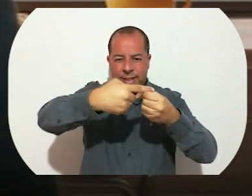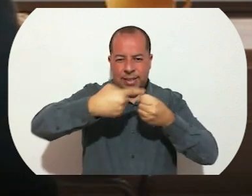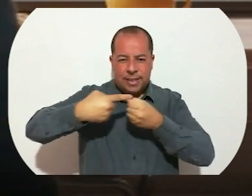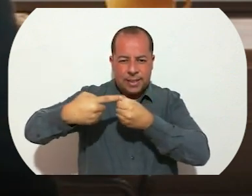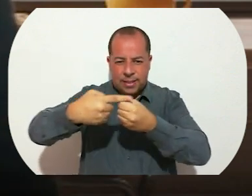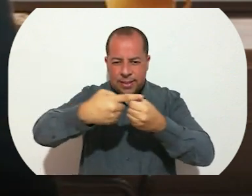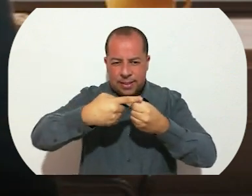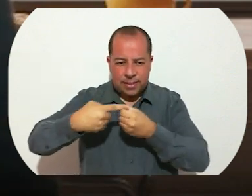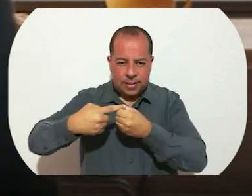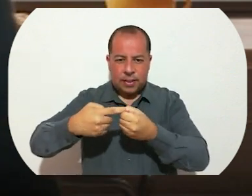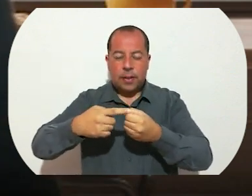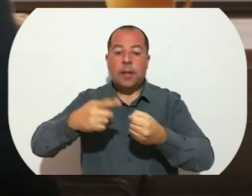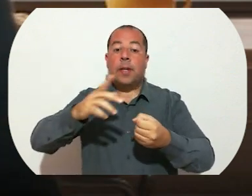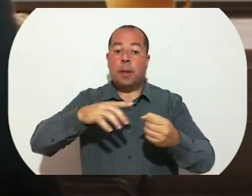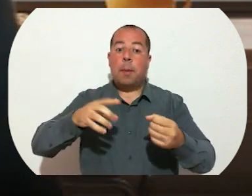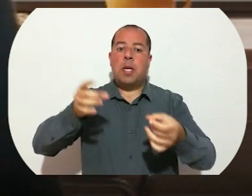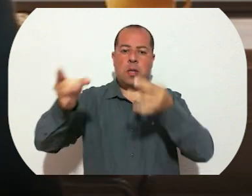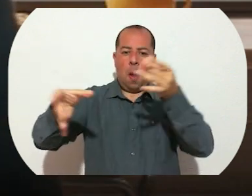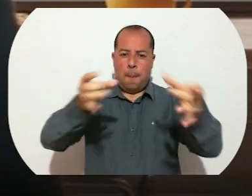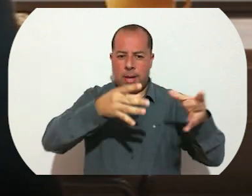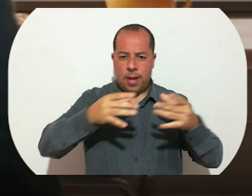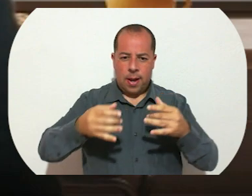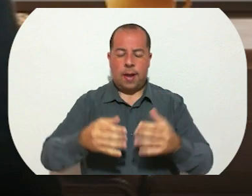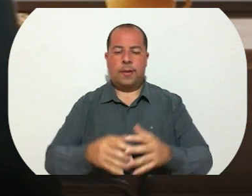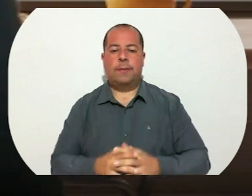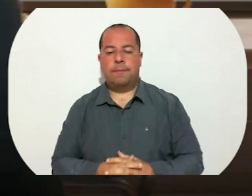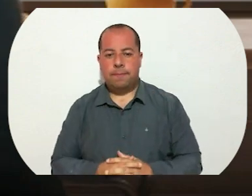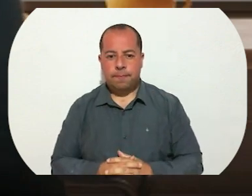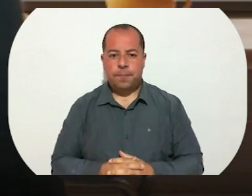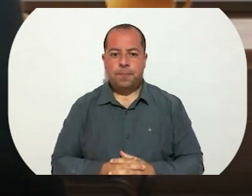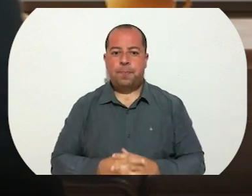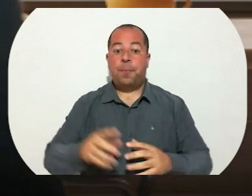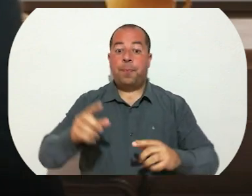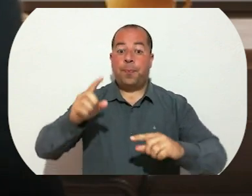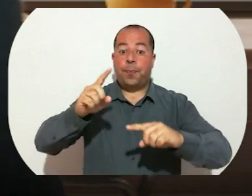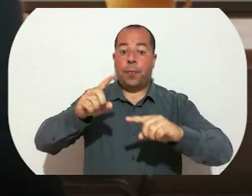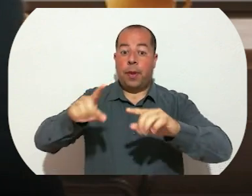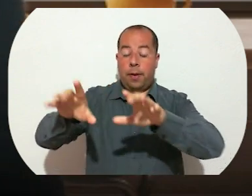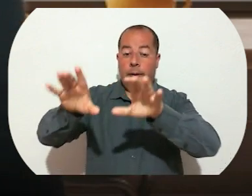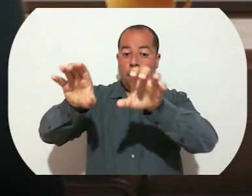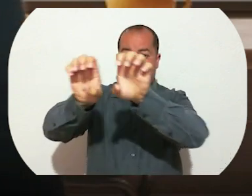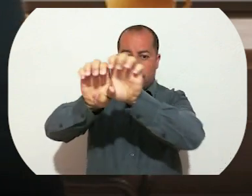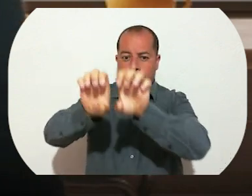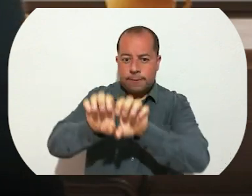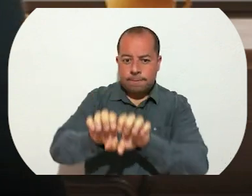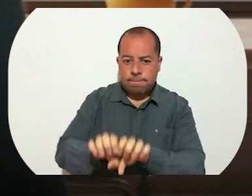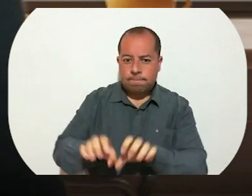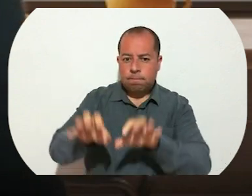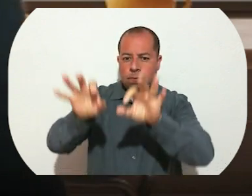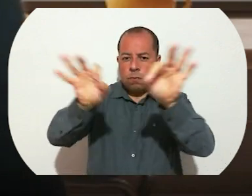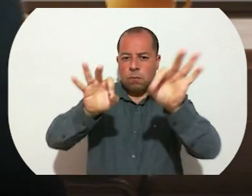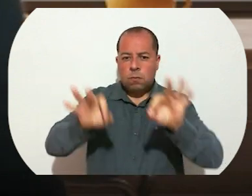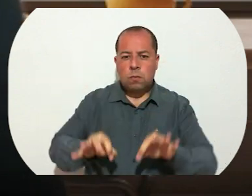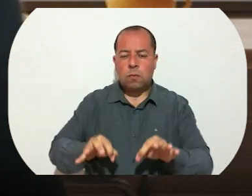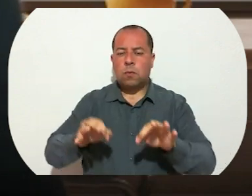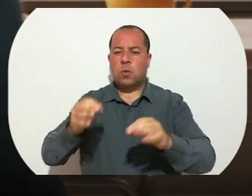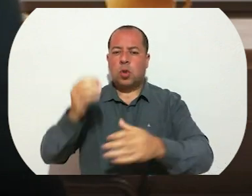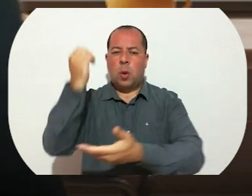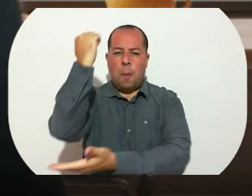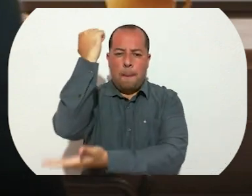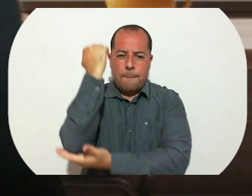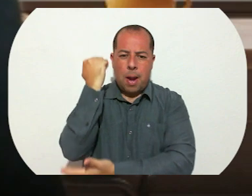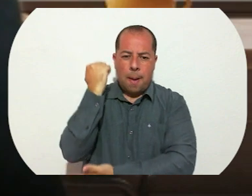e também no gerenciamento de resíduos sólidos. Na área de estruturas, o engenheiro desenvolverá